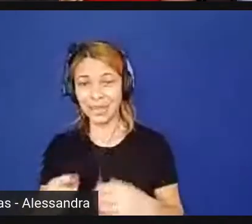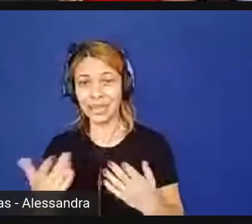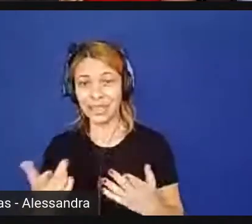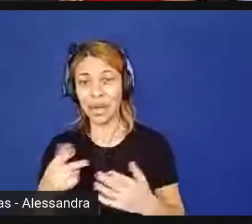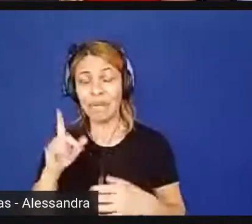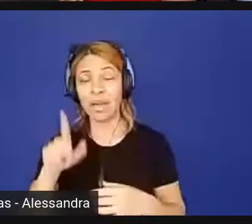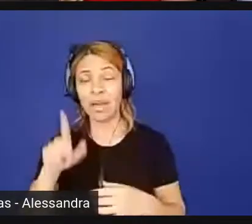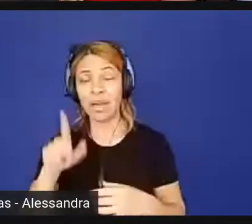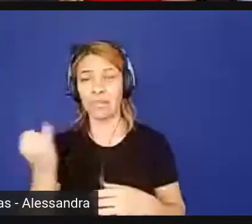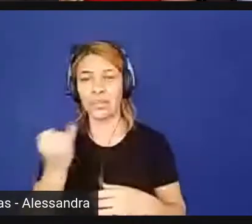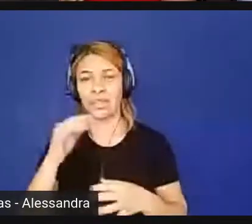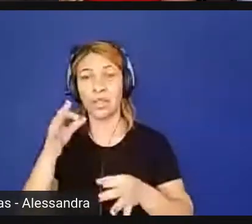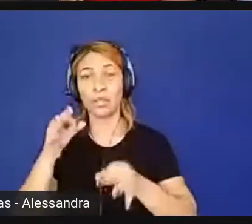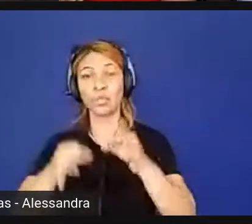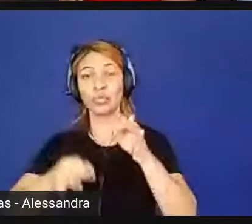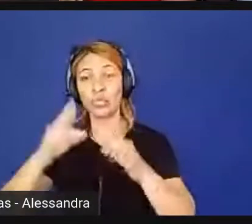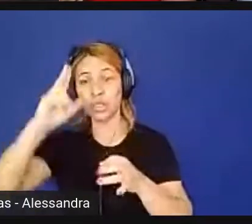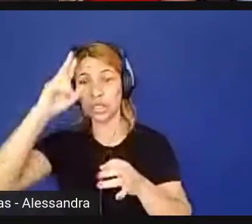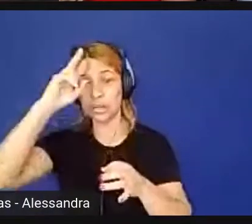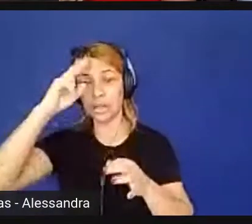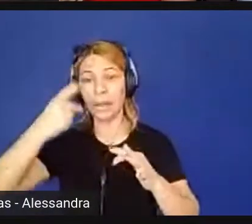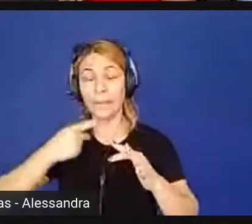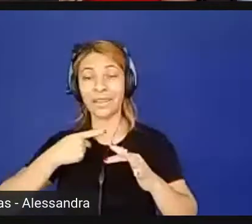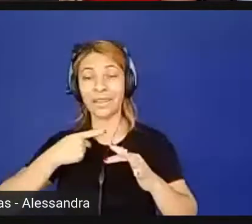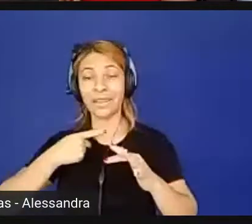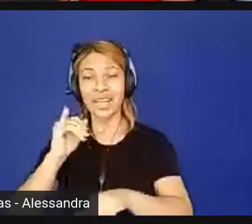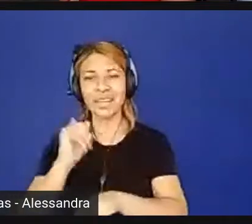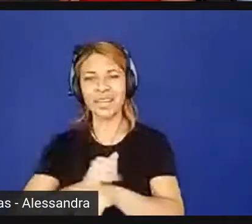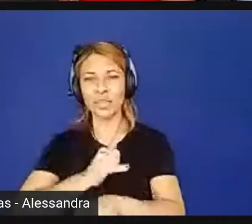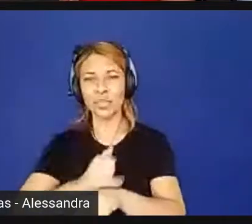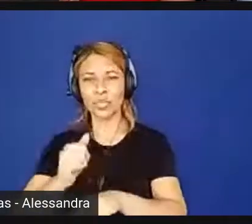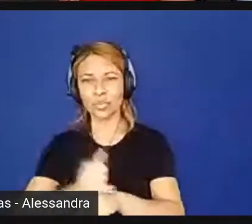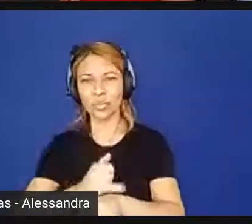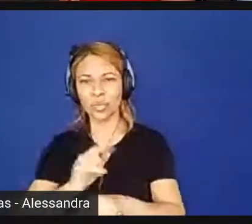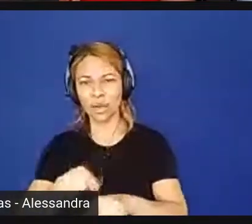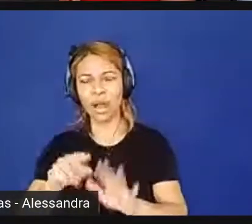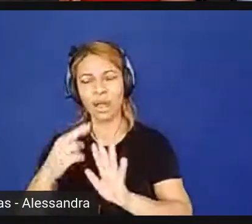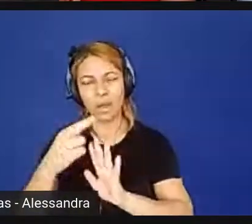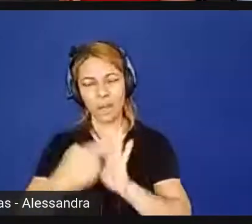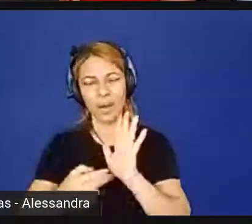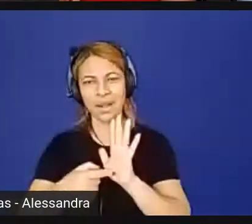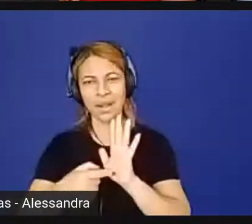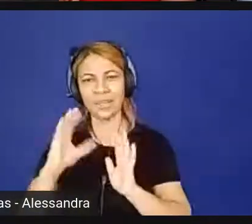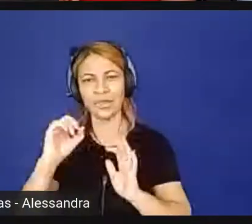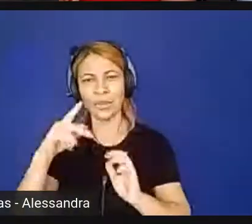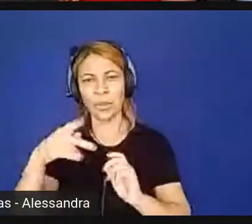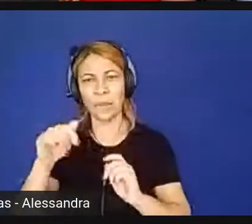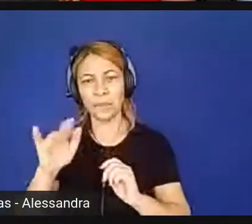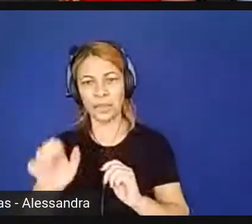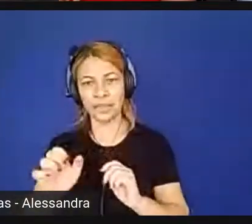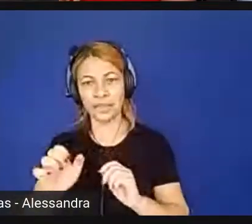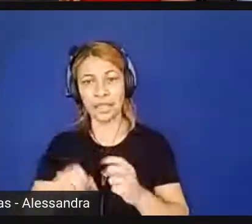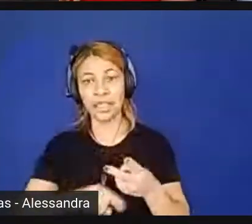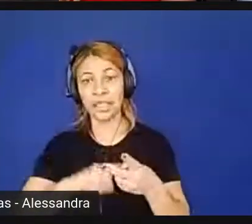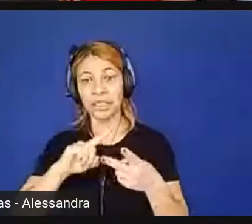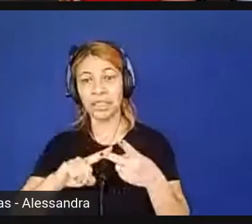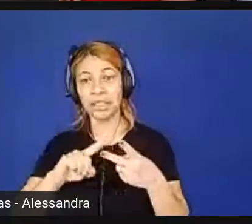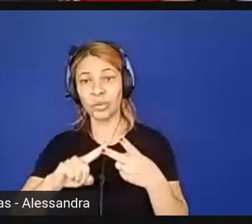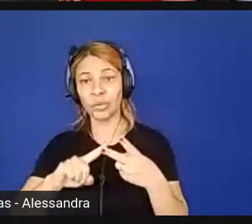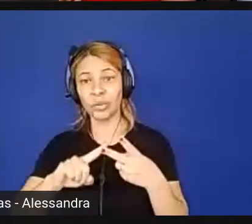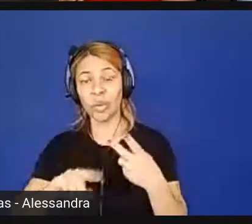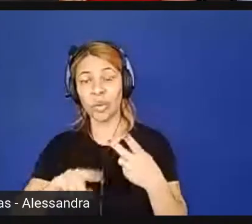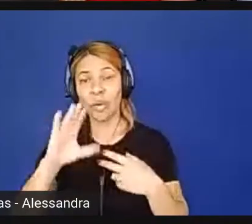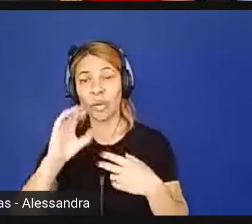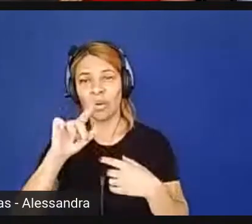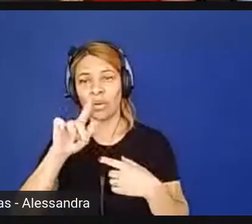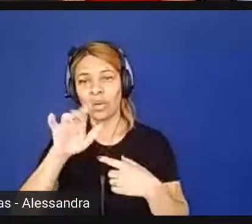você tenha um jurídico independente e bem estruturado, e isso é uma regra de compliance, para você confiar. Segunda hipótese, colegialidade. A gente